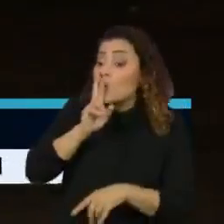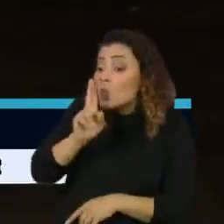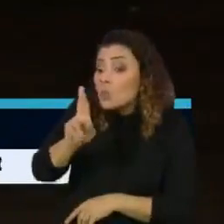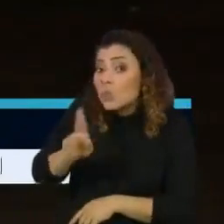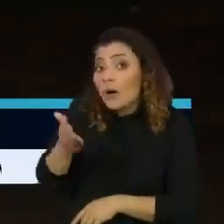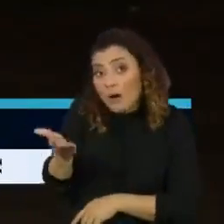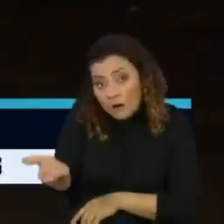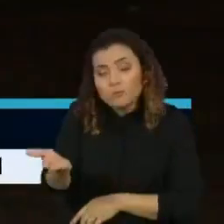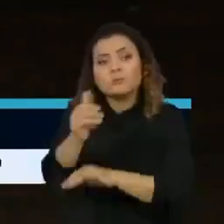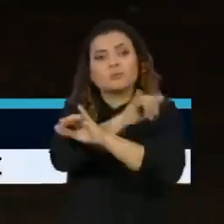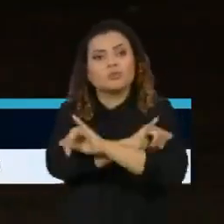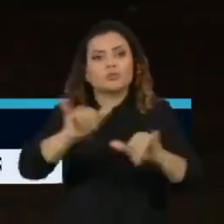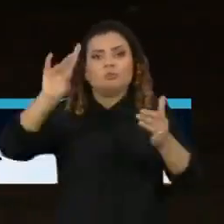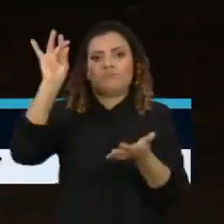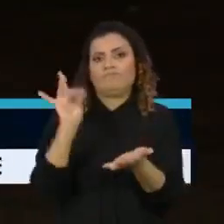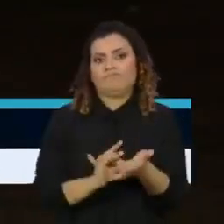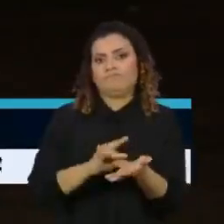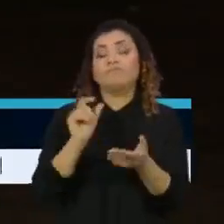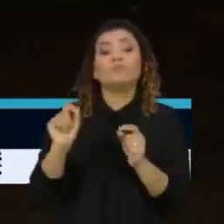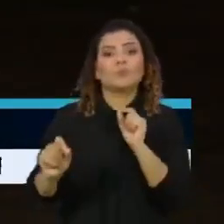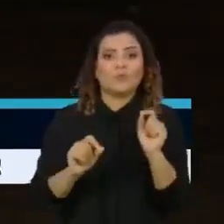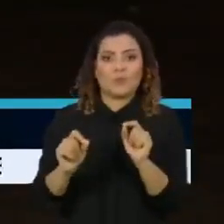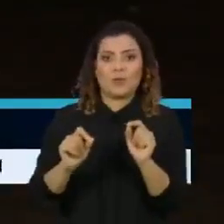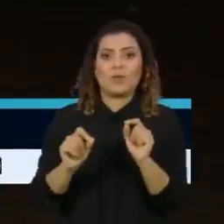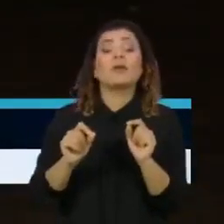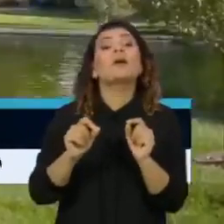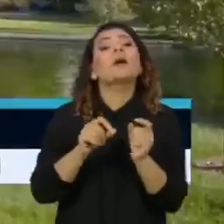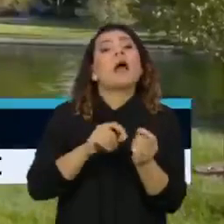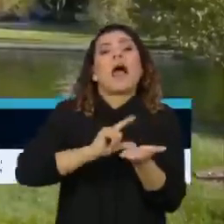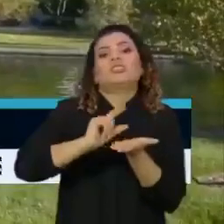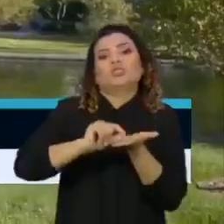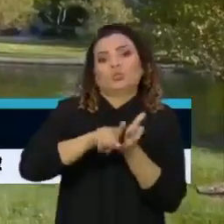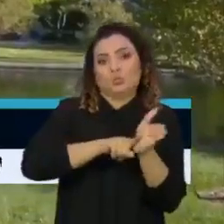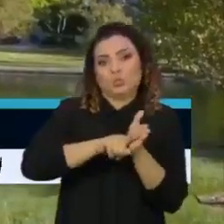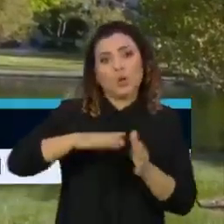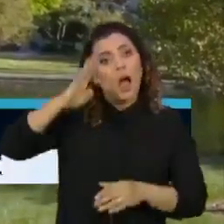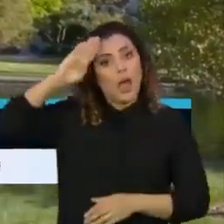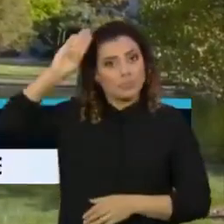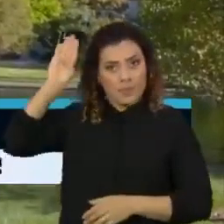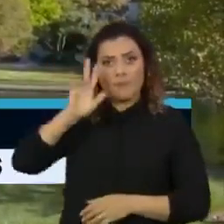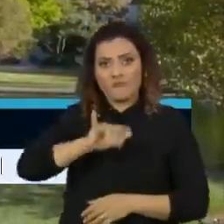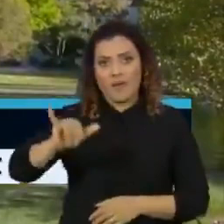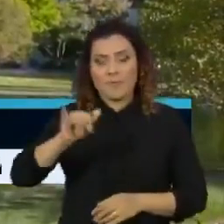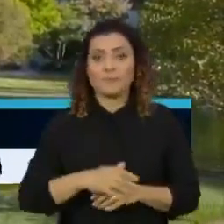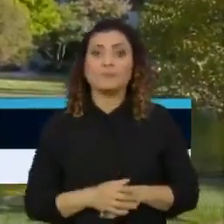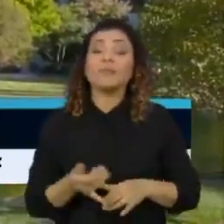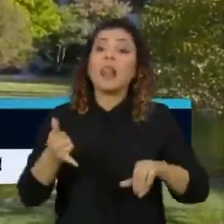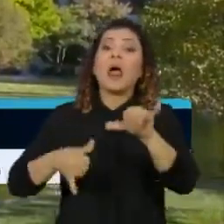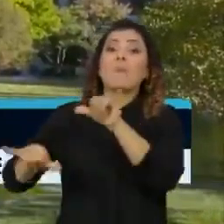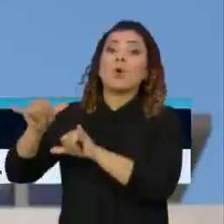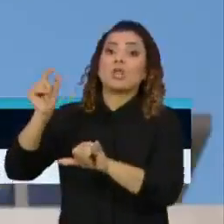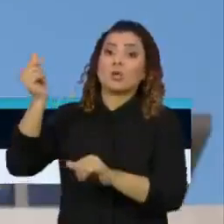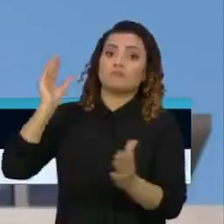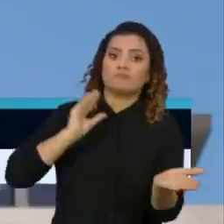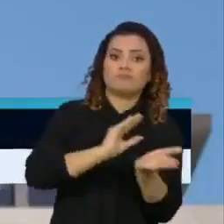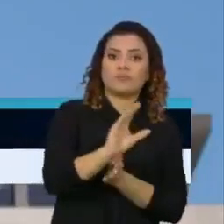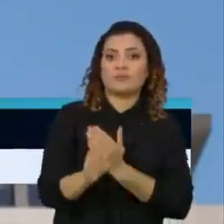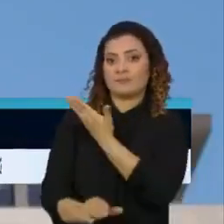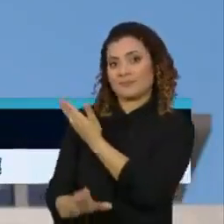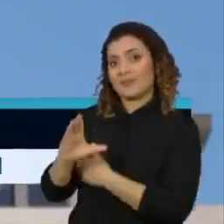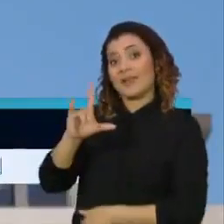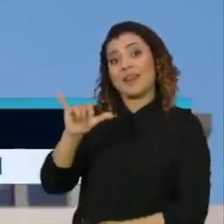resultado Deve ser publicado em breve em um periódico acadêmico o trabalho foi patrocinado pelo laboratório multinacional